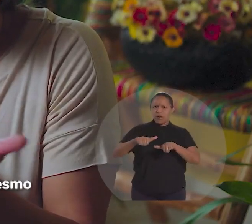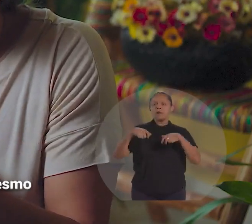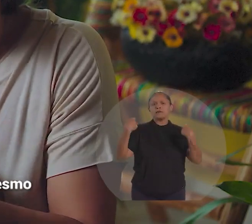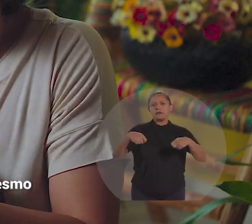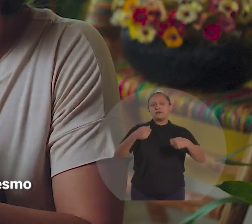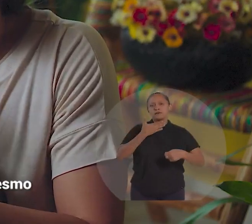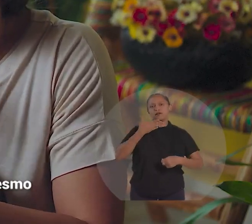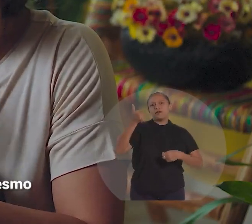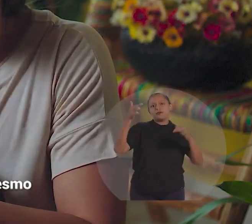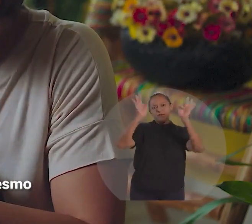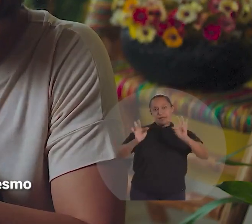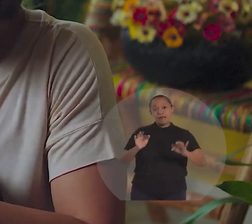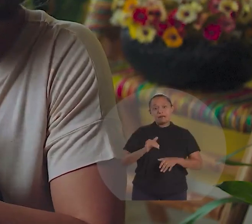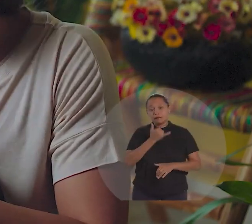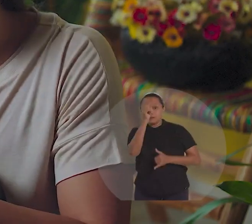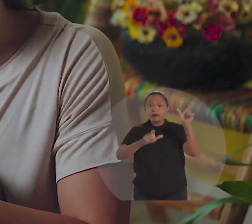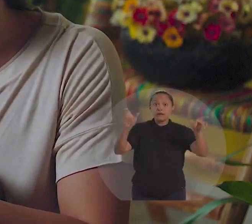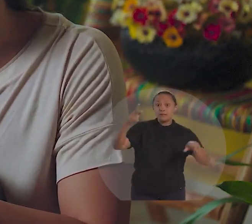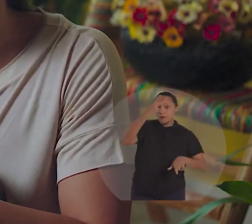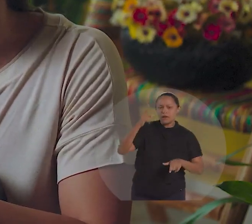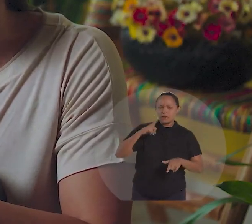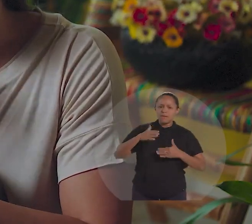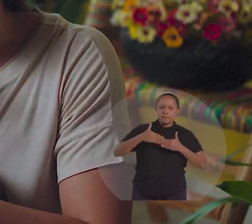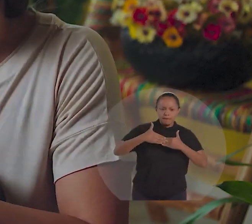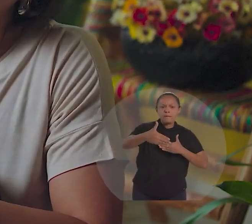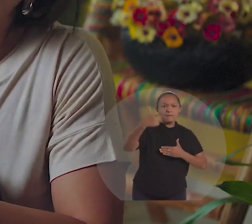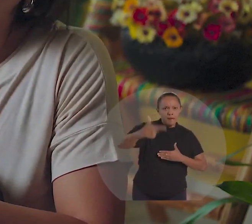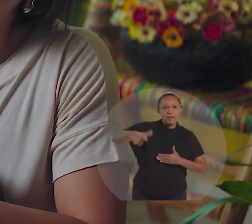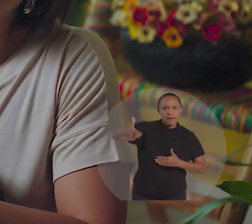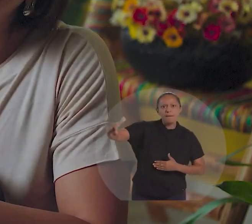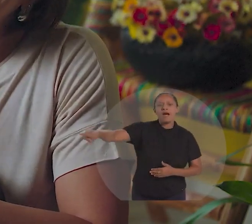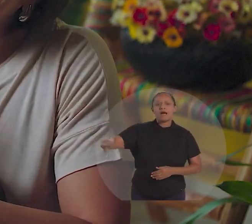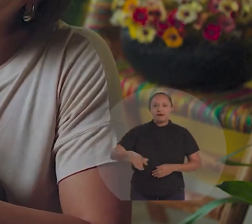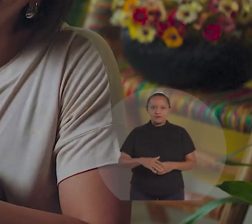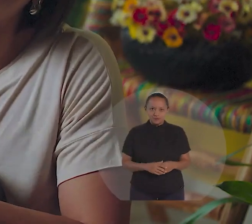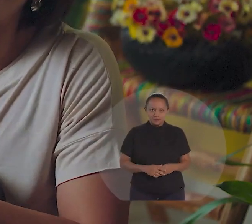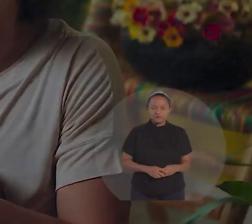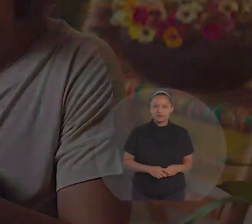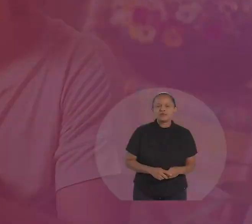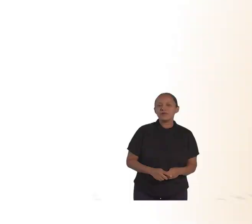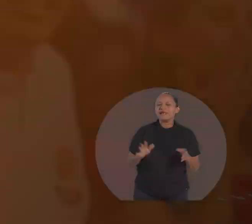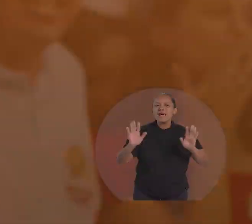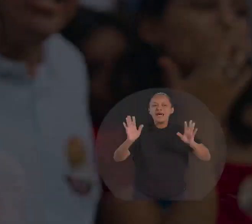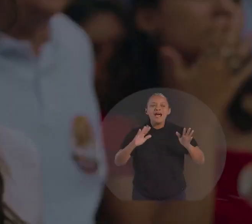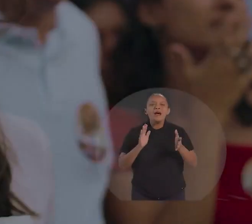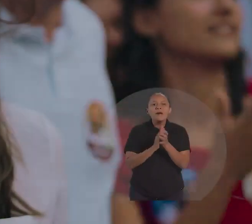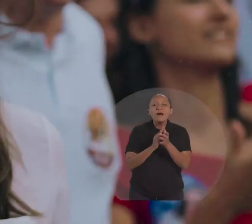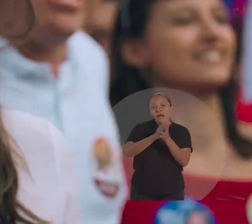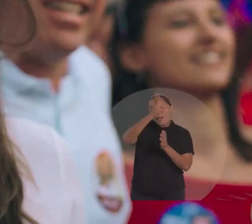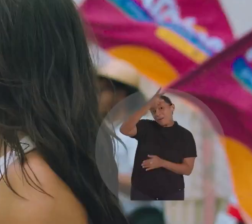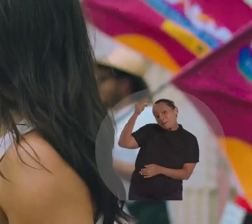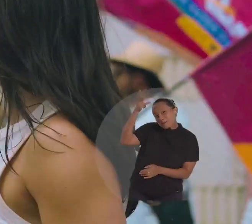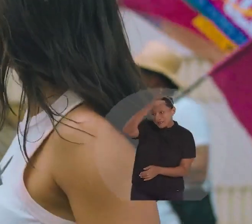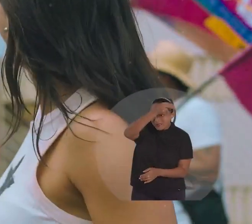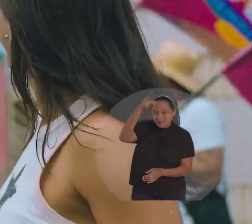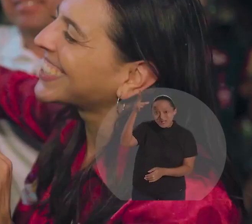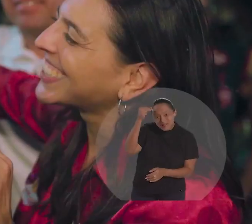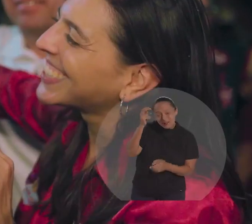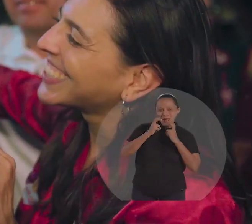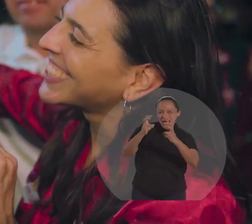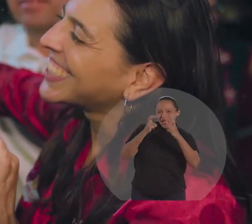vida melhorar, tem que mudar mesmo. Só depende da gente. Vem muito mais por aí. Tamo junto. Eita!